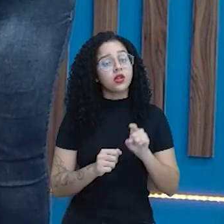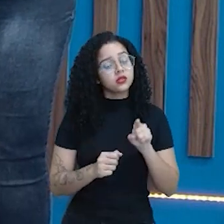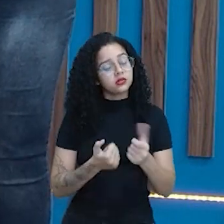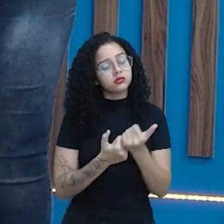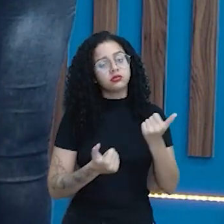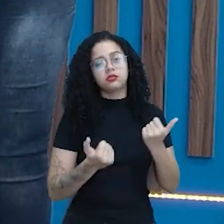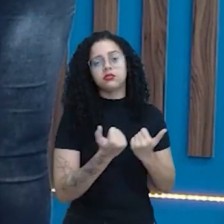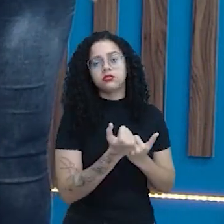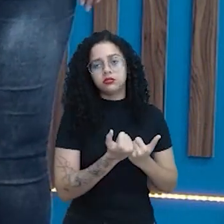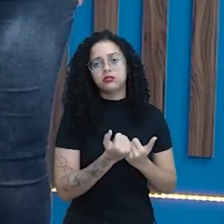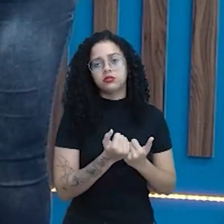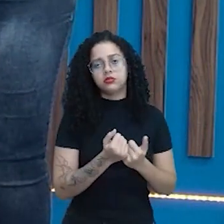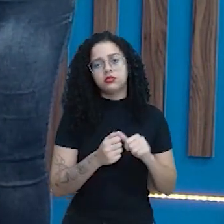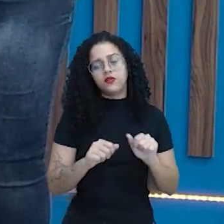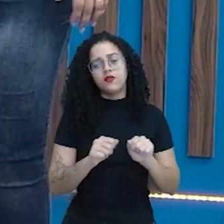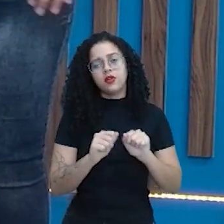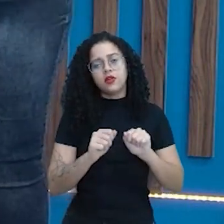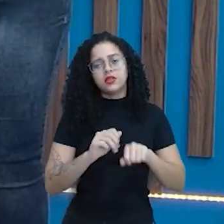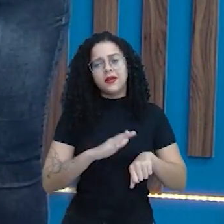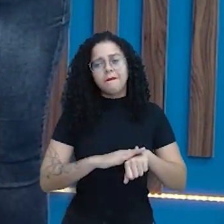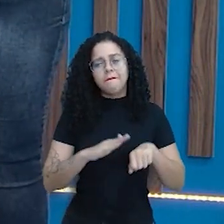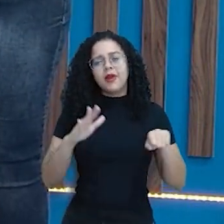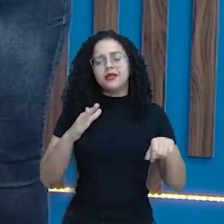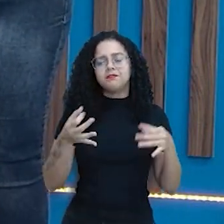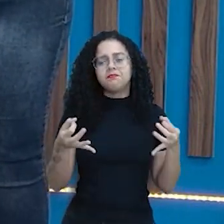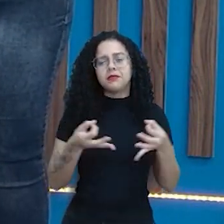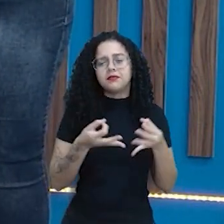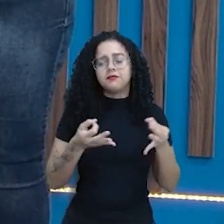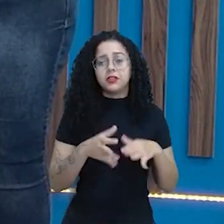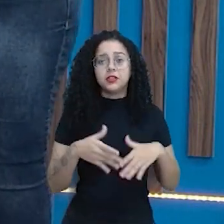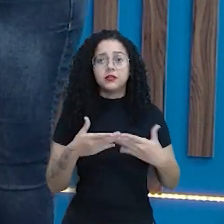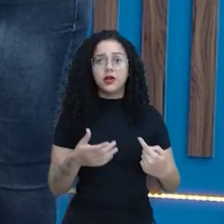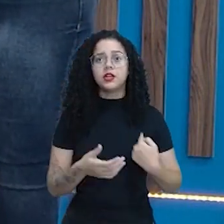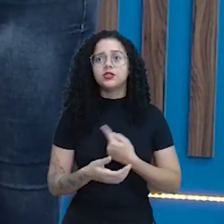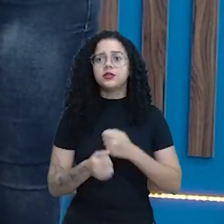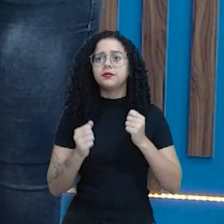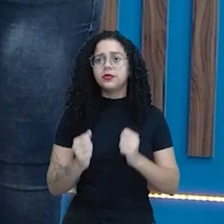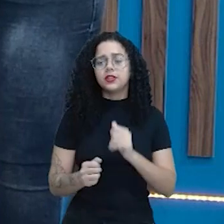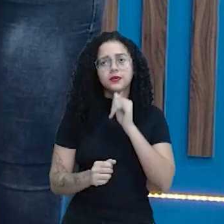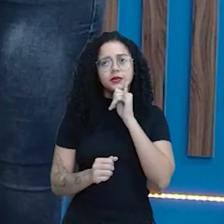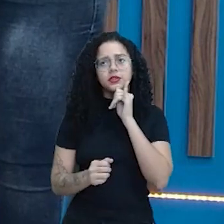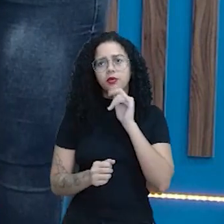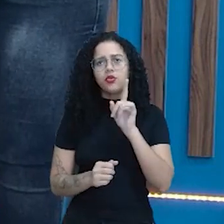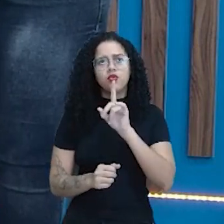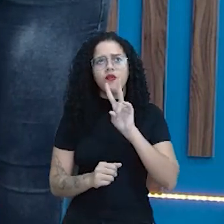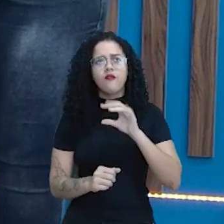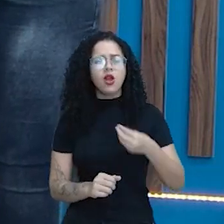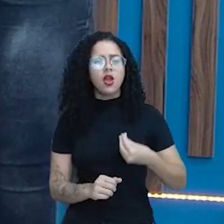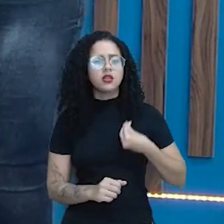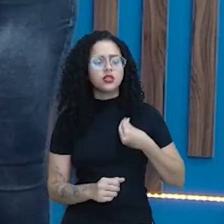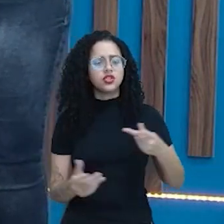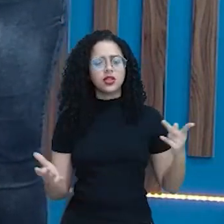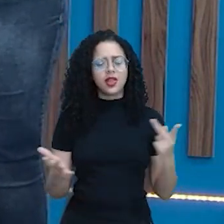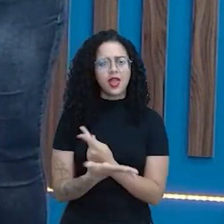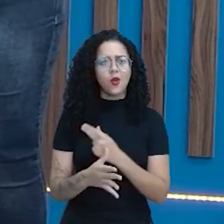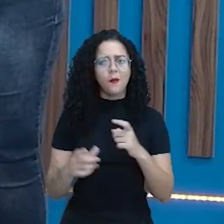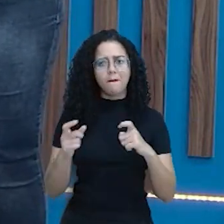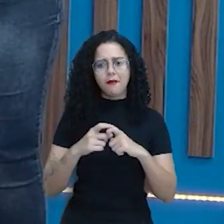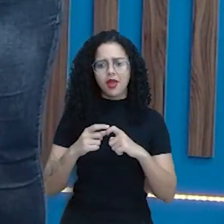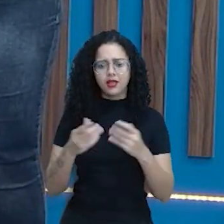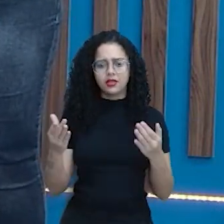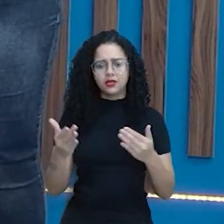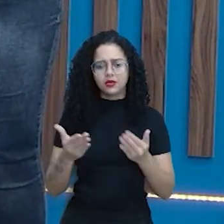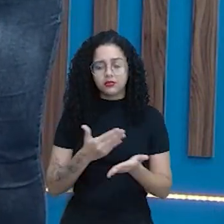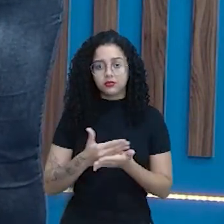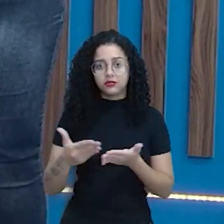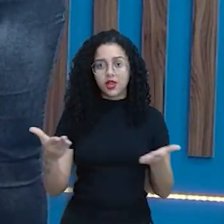no caso aí, eles vão fazer de forma mais precisa, né? Então, a gente poderia simplesmente dizer, eita, não vai existir mais erro médico com relação agora.